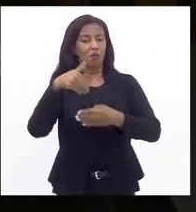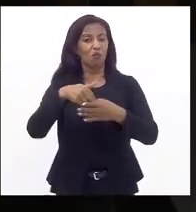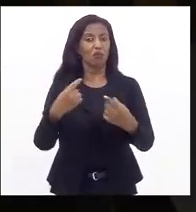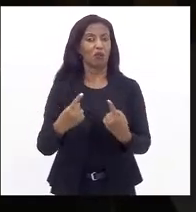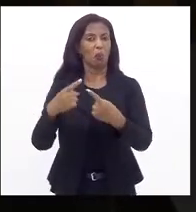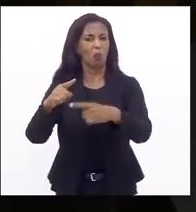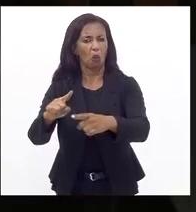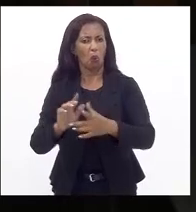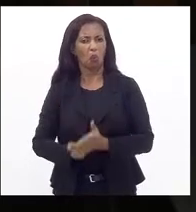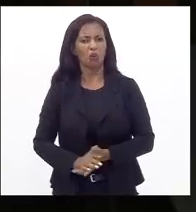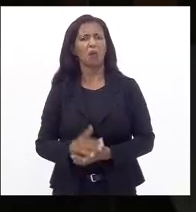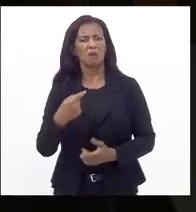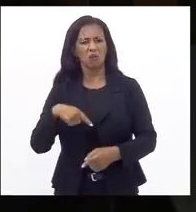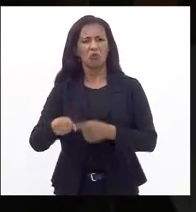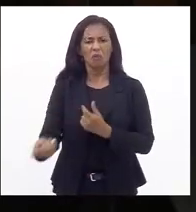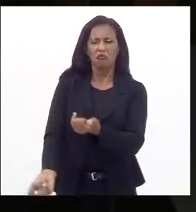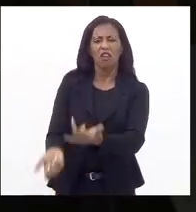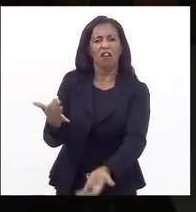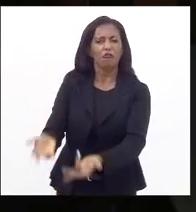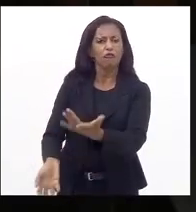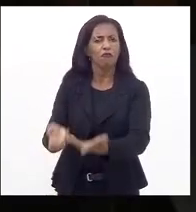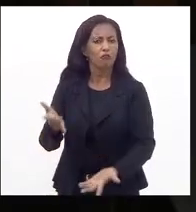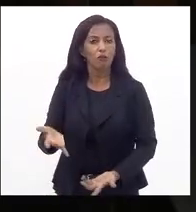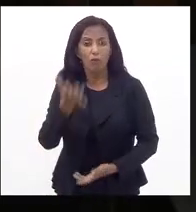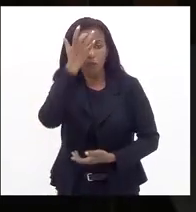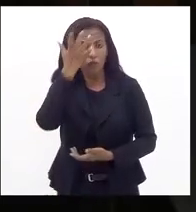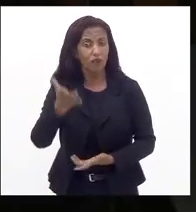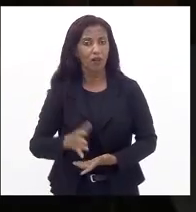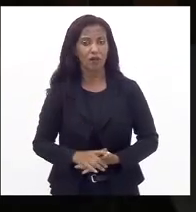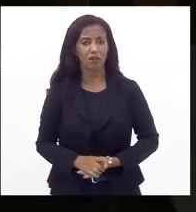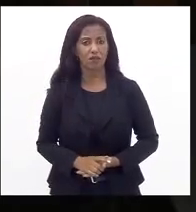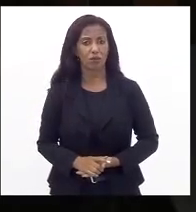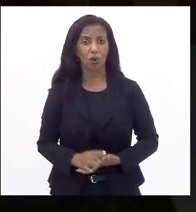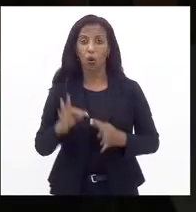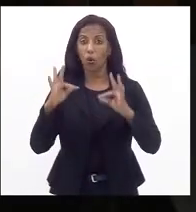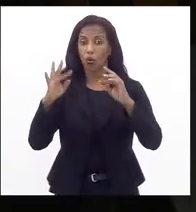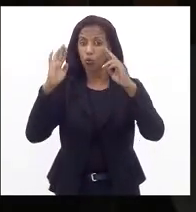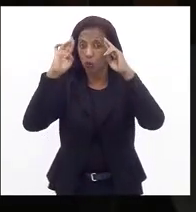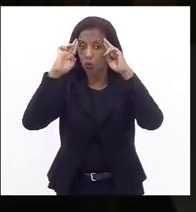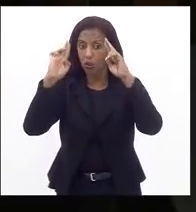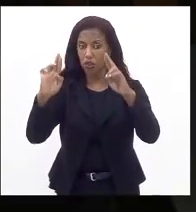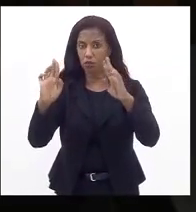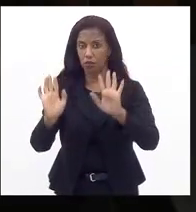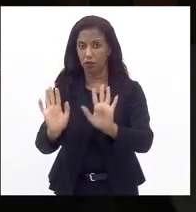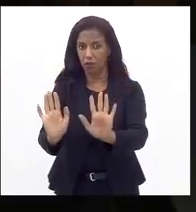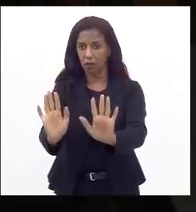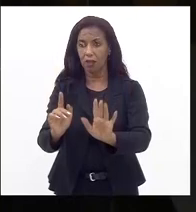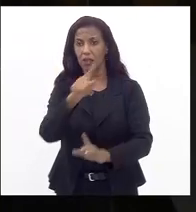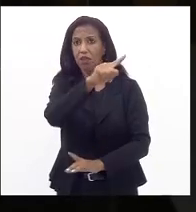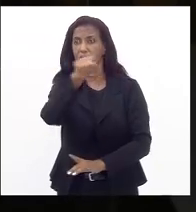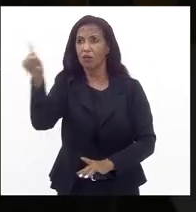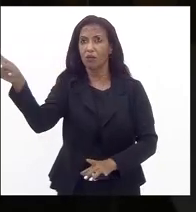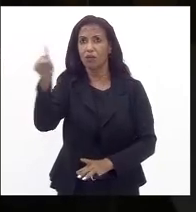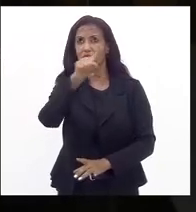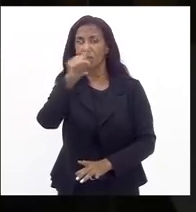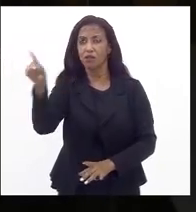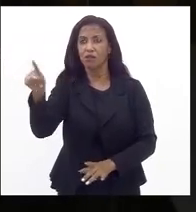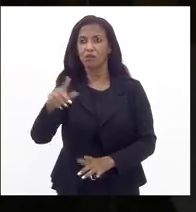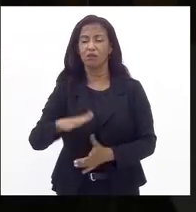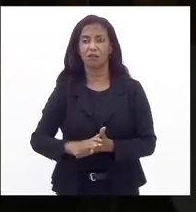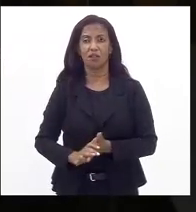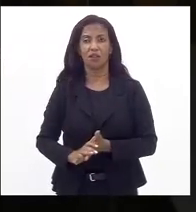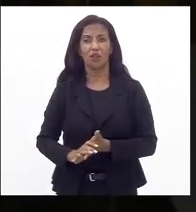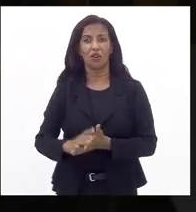tá conta mas eu vou botar lenha na fogueira é muito fácil com todo respeito a quem tá aqui vocês estão sendo